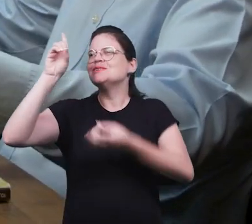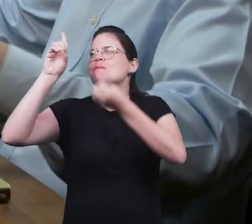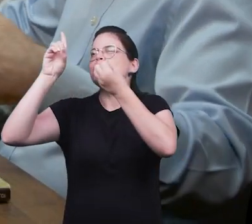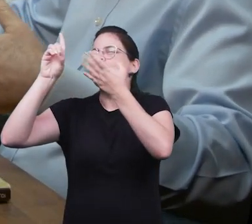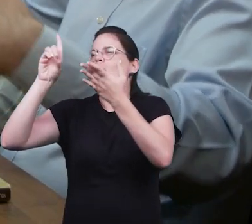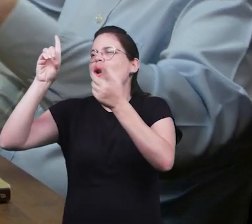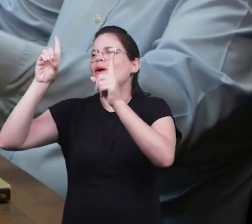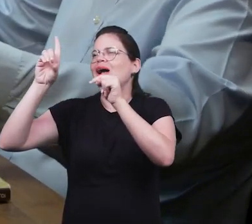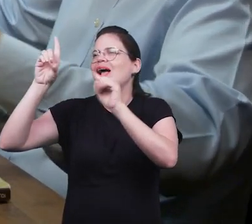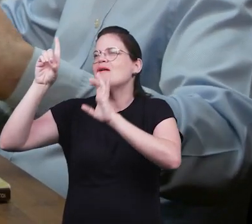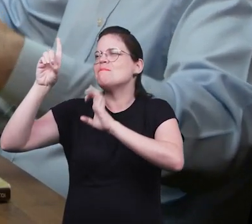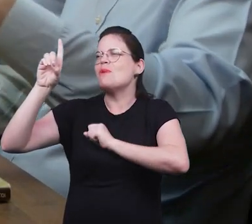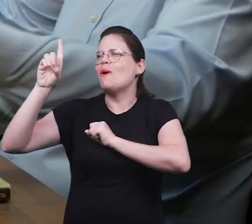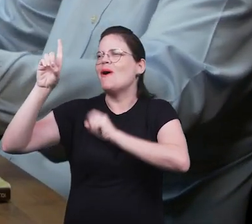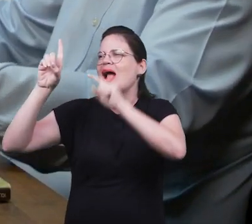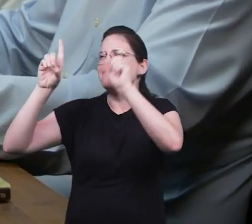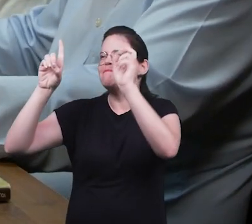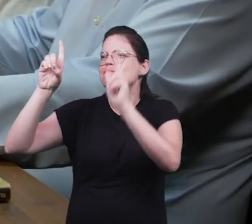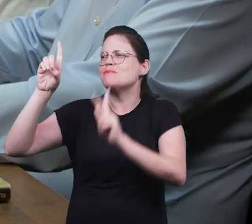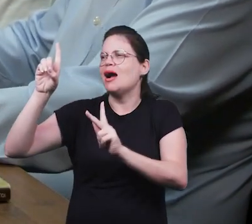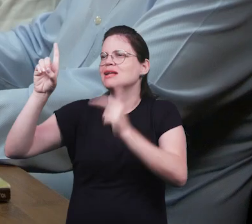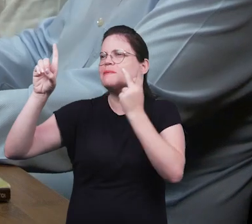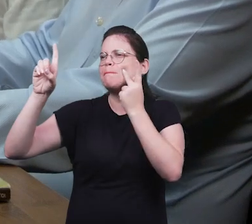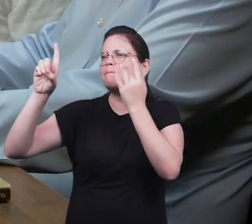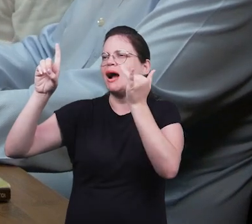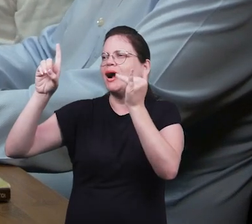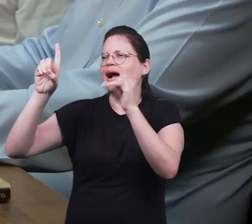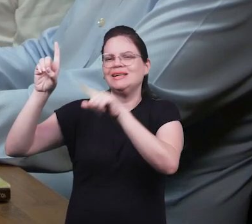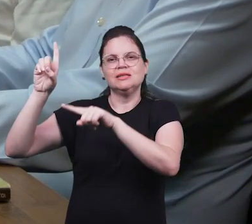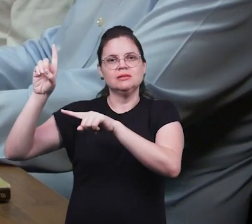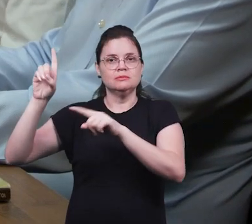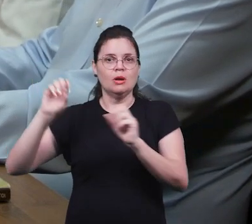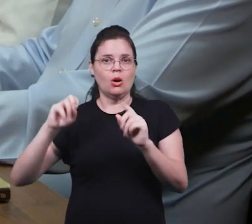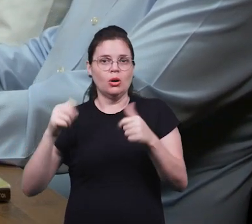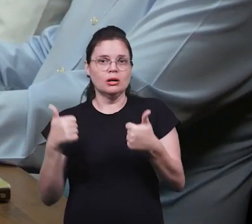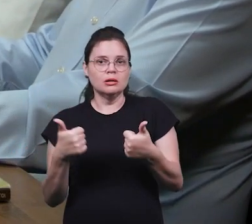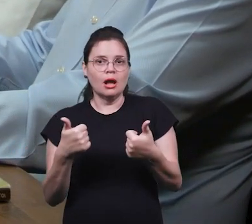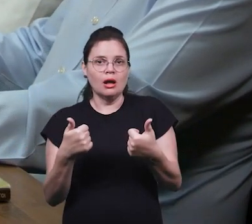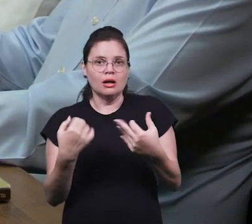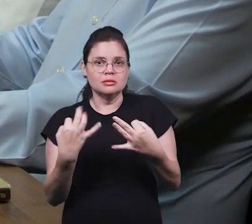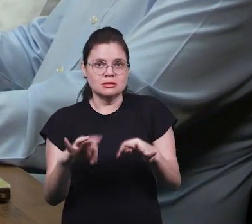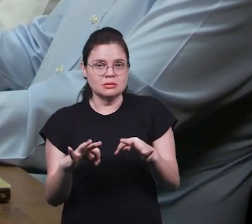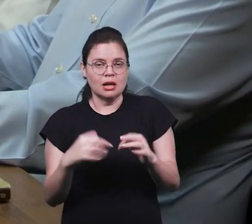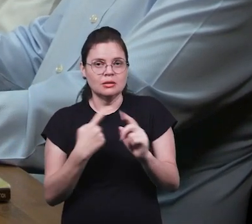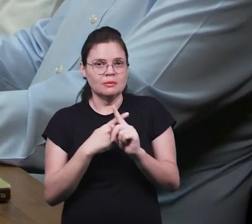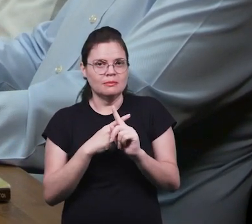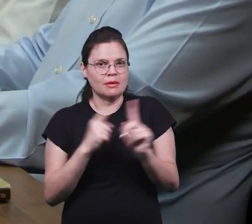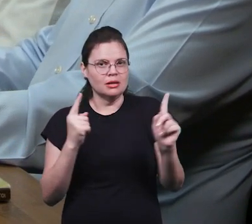é amor, Deus é bom, Deus é pai, tá tudo certo. A palavra diz que é isso mesmo. Mas